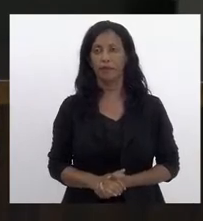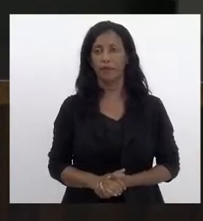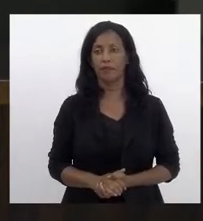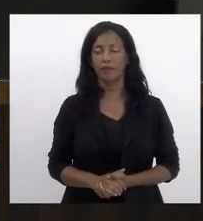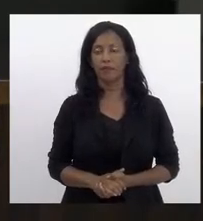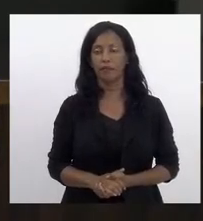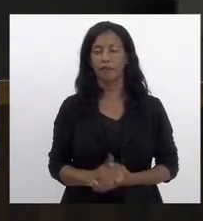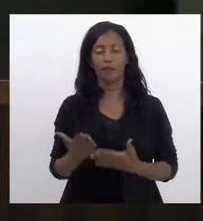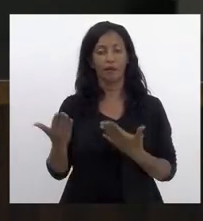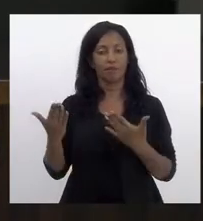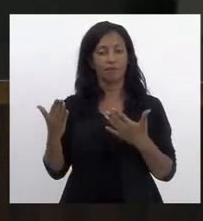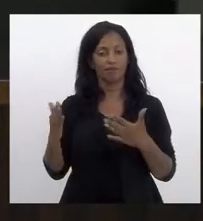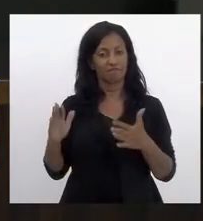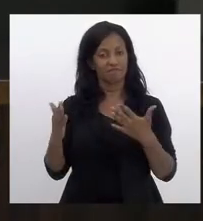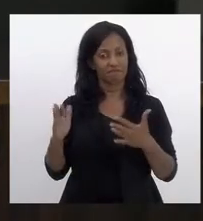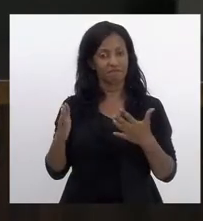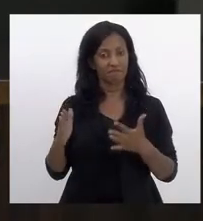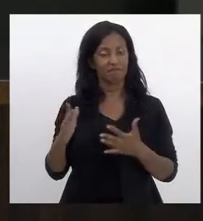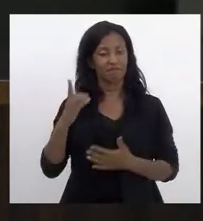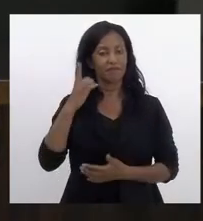o deputado Marcelo.